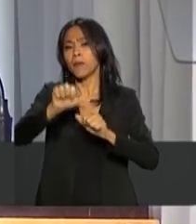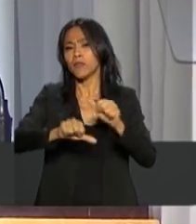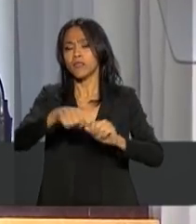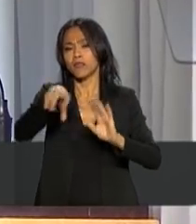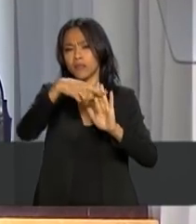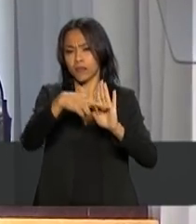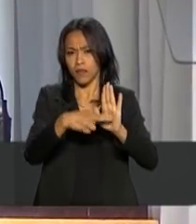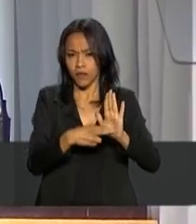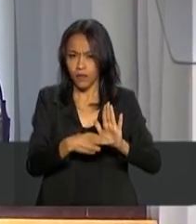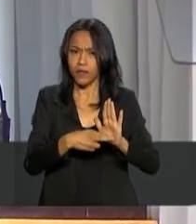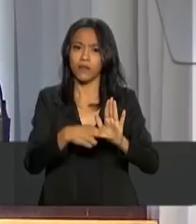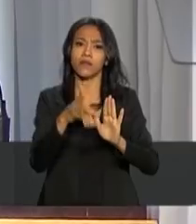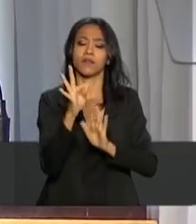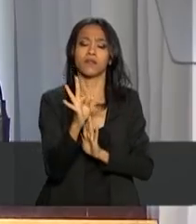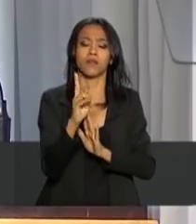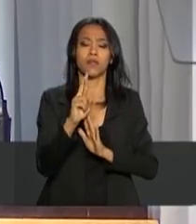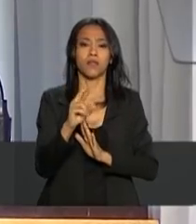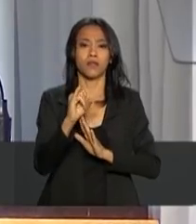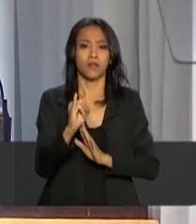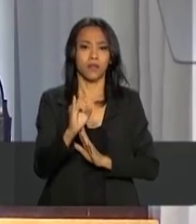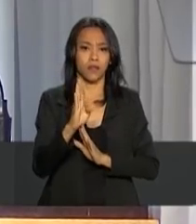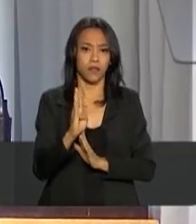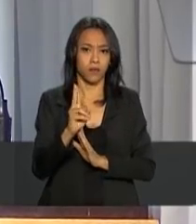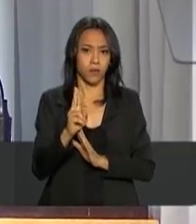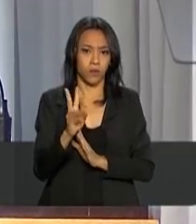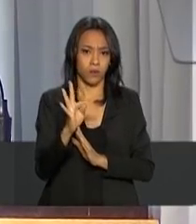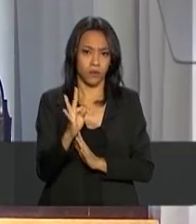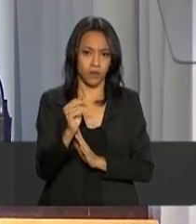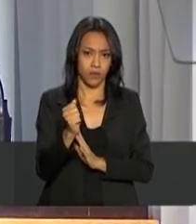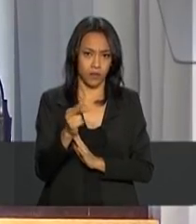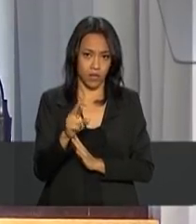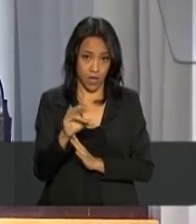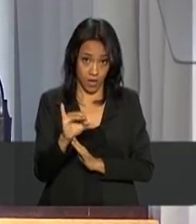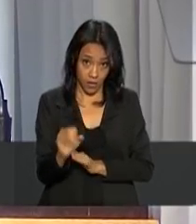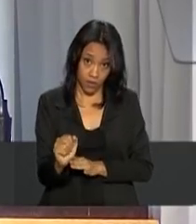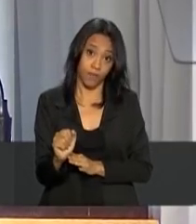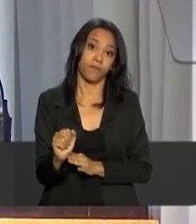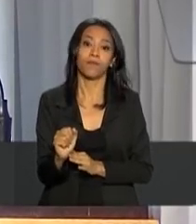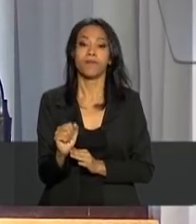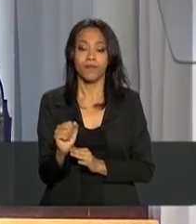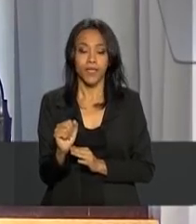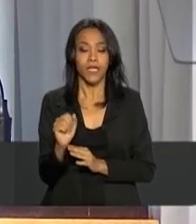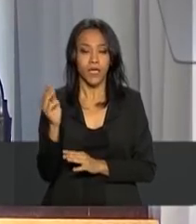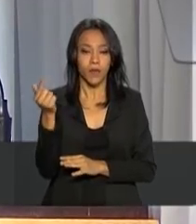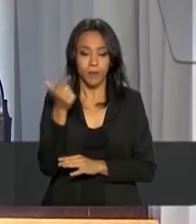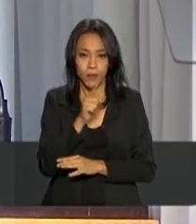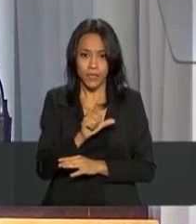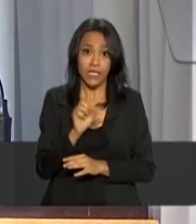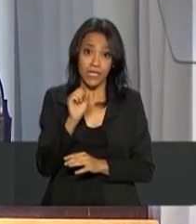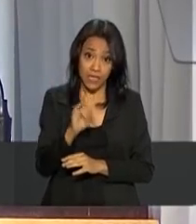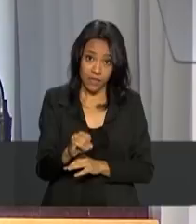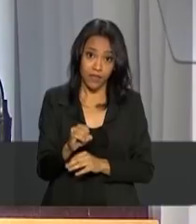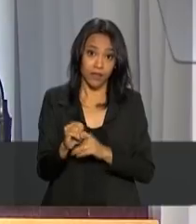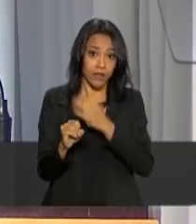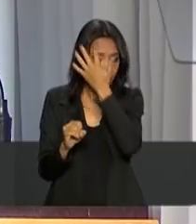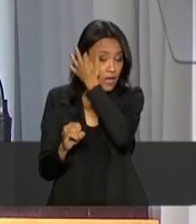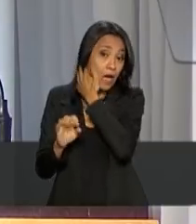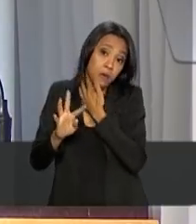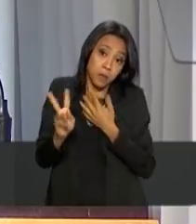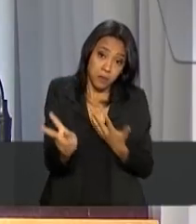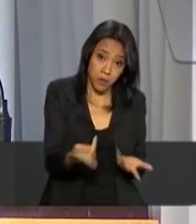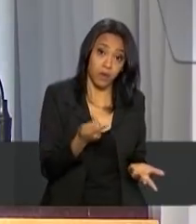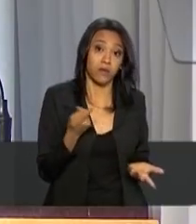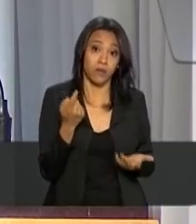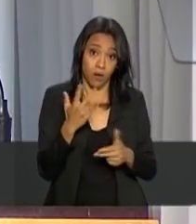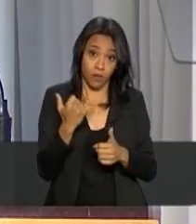duas reformas que eu completaria se não fosse uma trama montada lá atrás para impedir-me de levar a